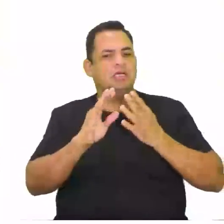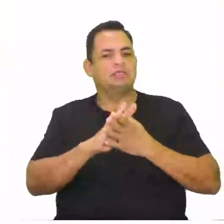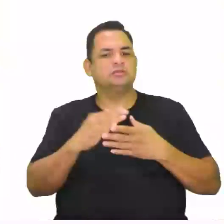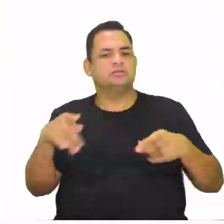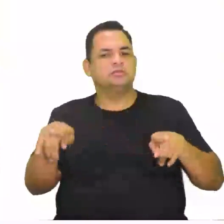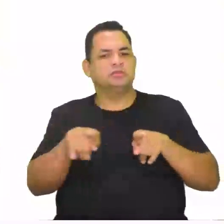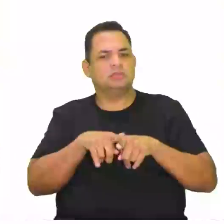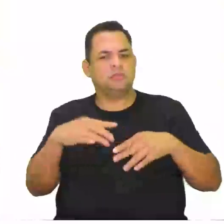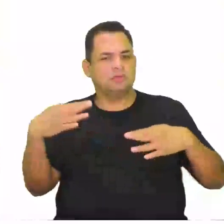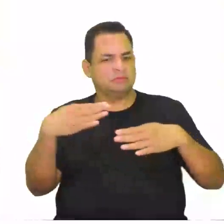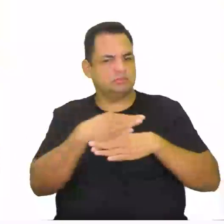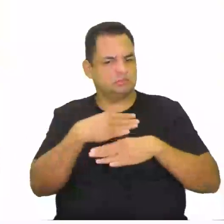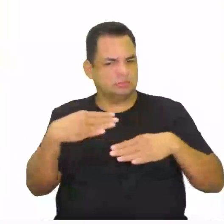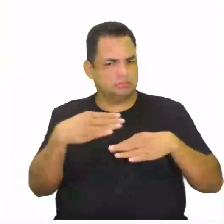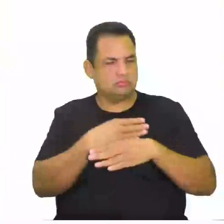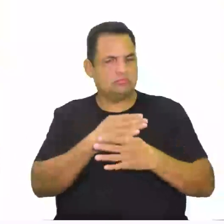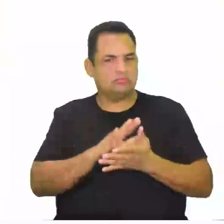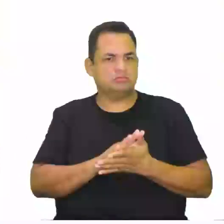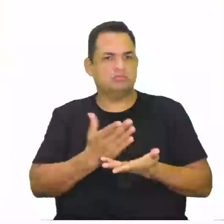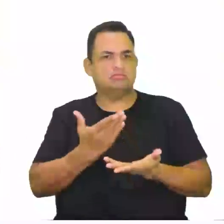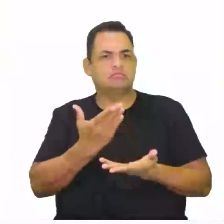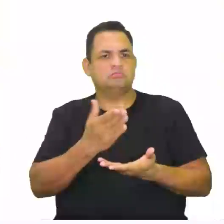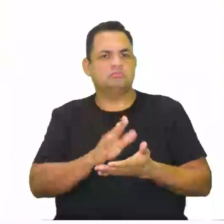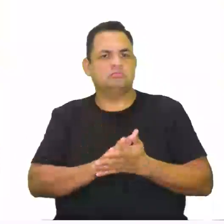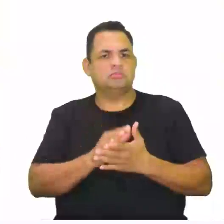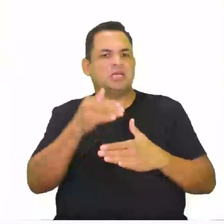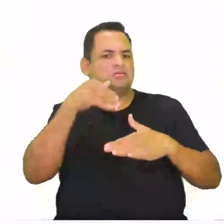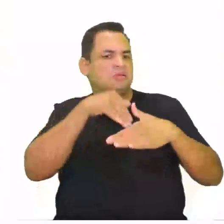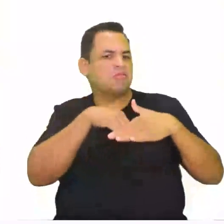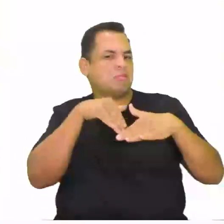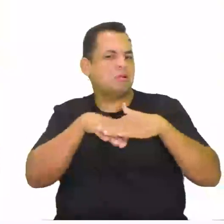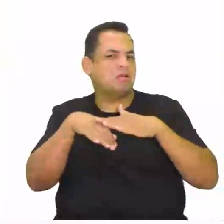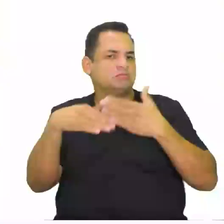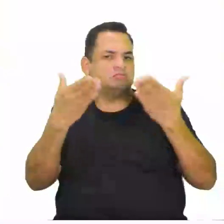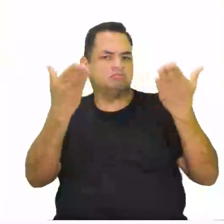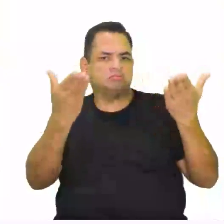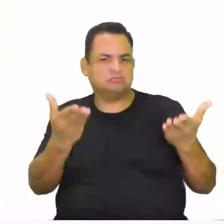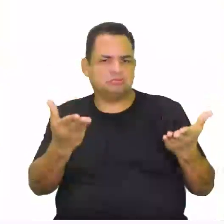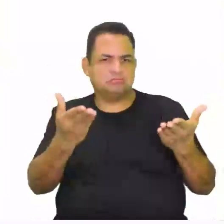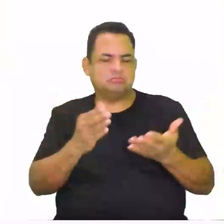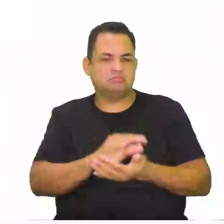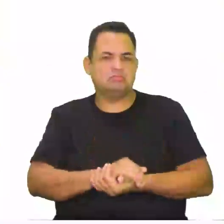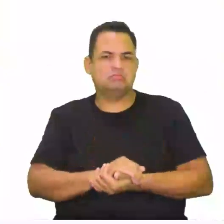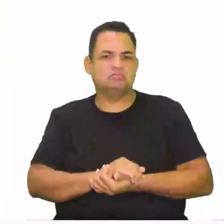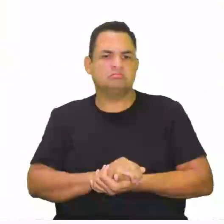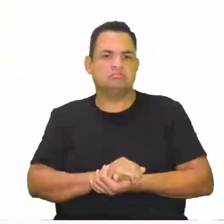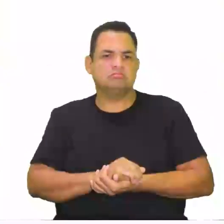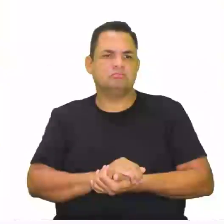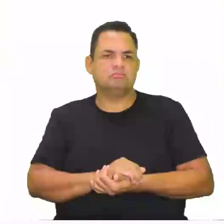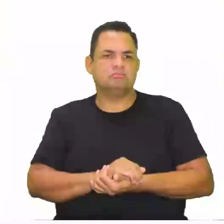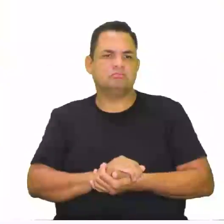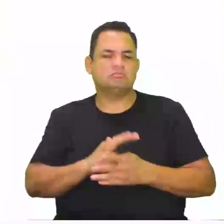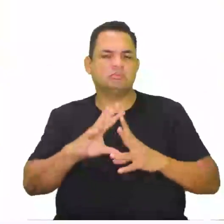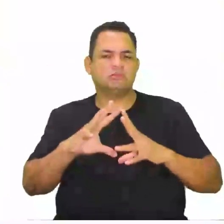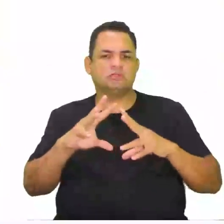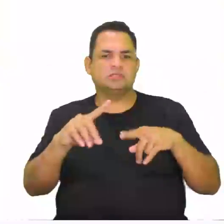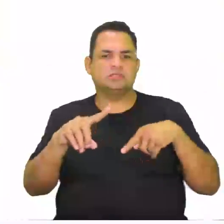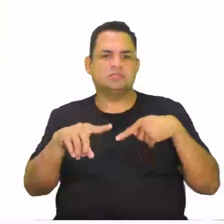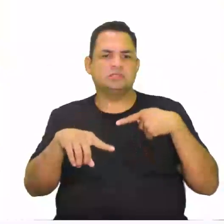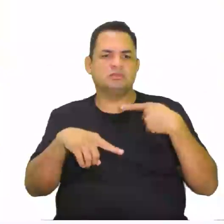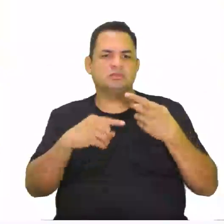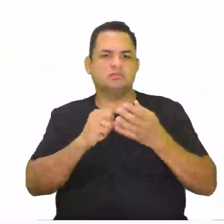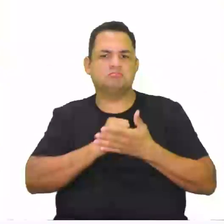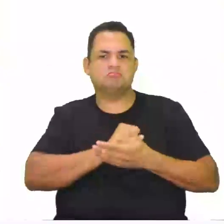urbano. O lixão, ele é simplesmente um depósito, tá? Isso aí você pega todo o lixo e joga em